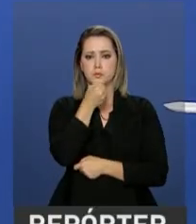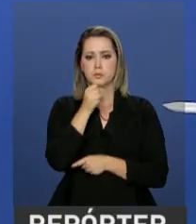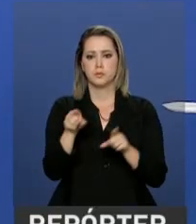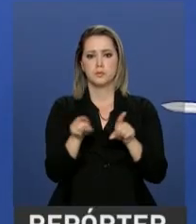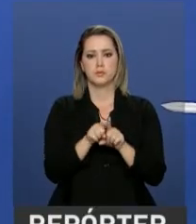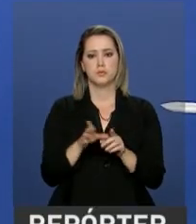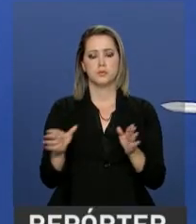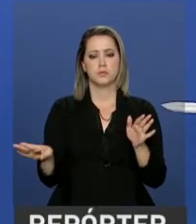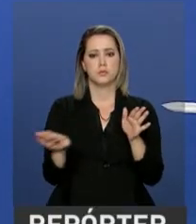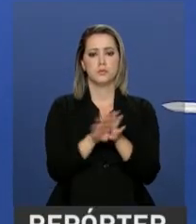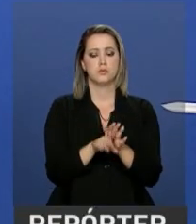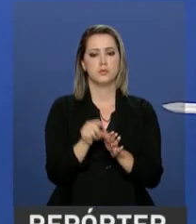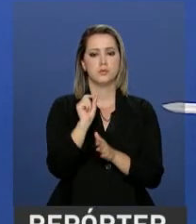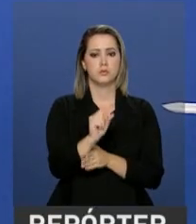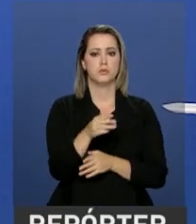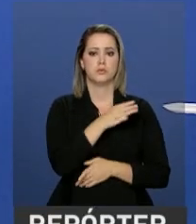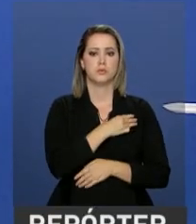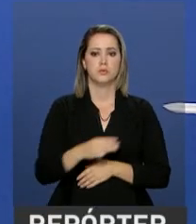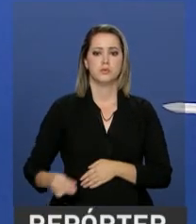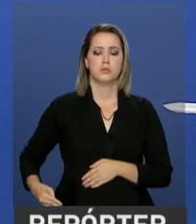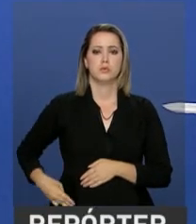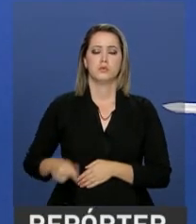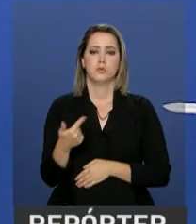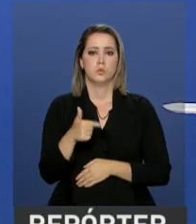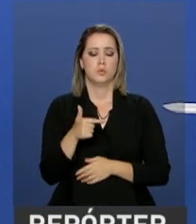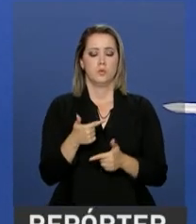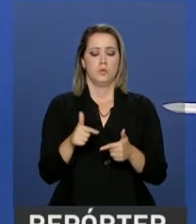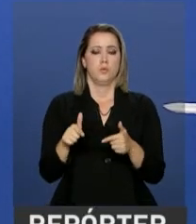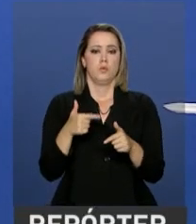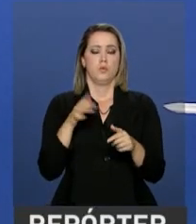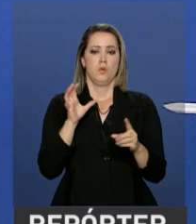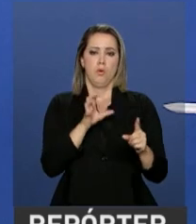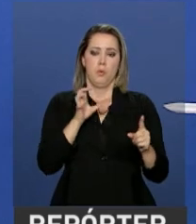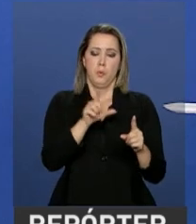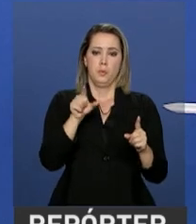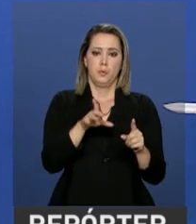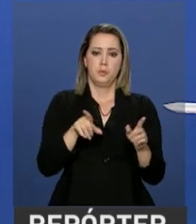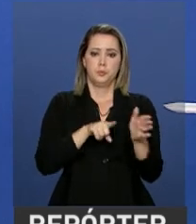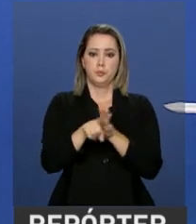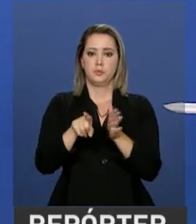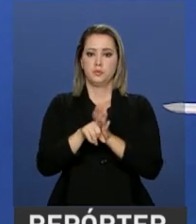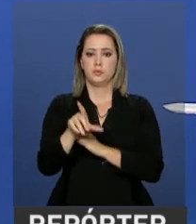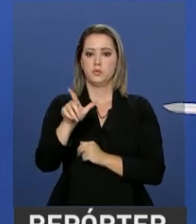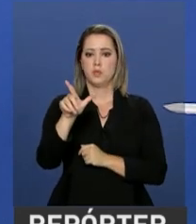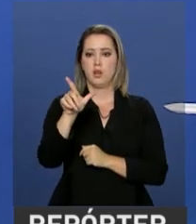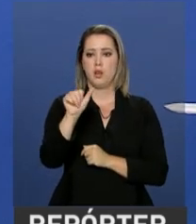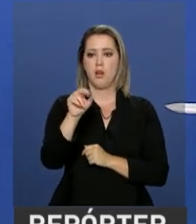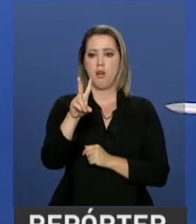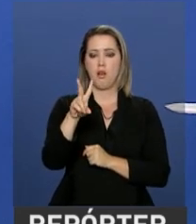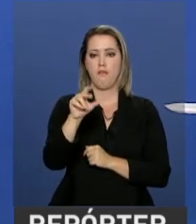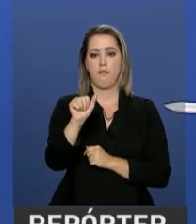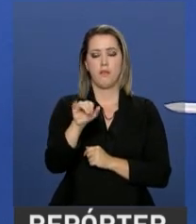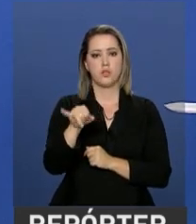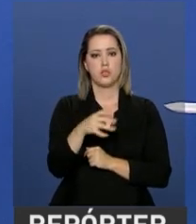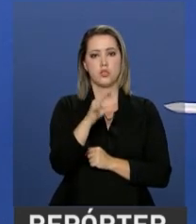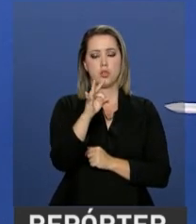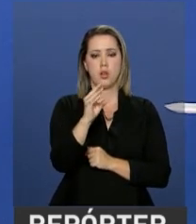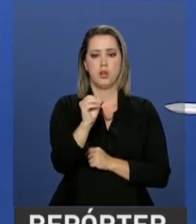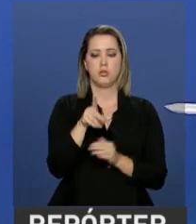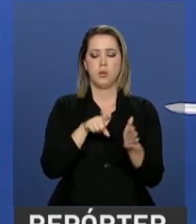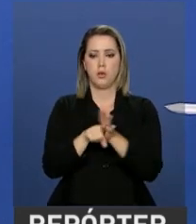sua chegada ao ministério não vai causar nenhuma interferência na Operação Lava Jato, que investiga desvios